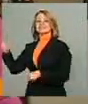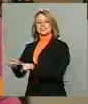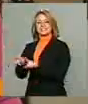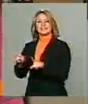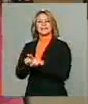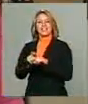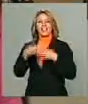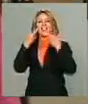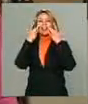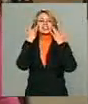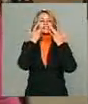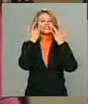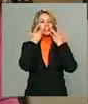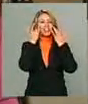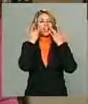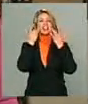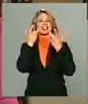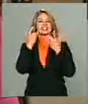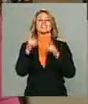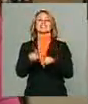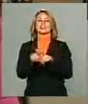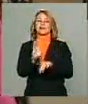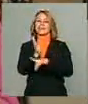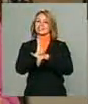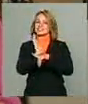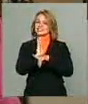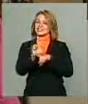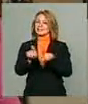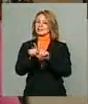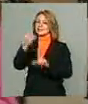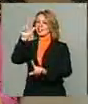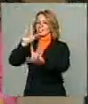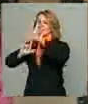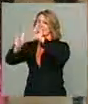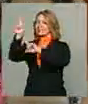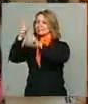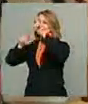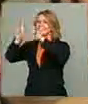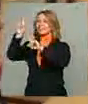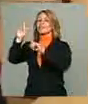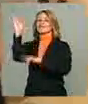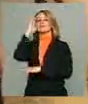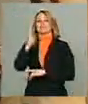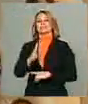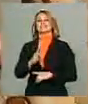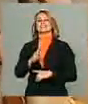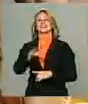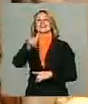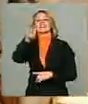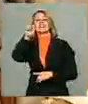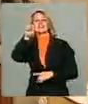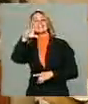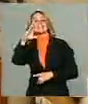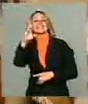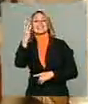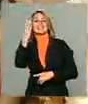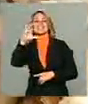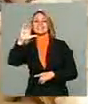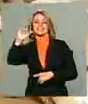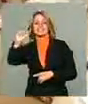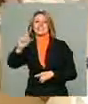notáveis atrizes do teatro do cinema e da TV do Brasil de Gonçalves e Isa